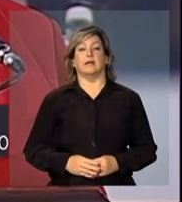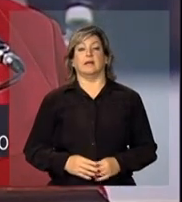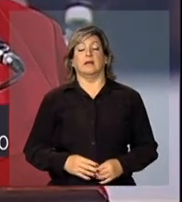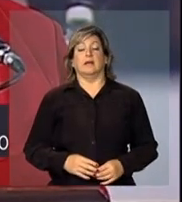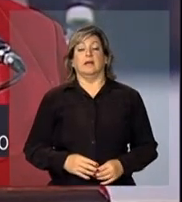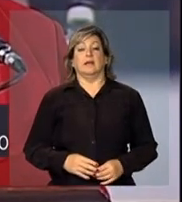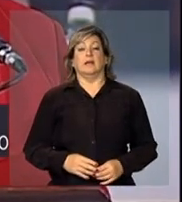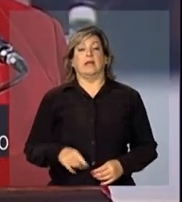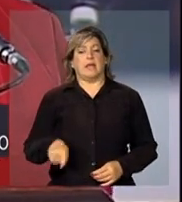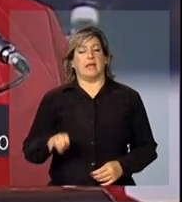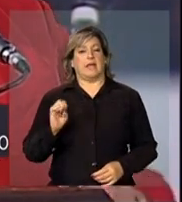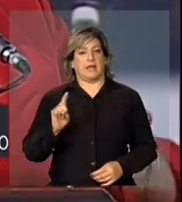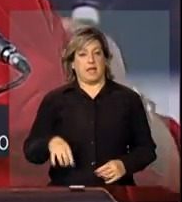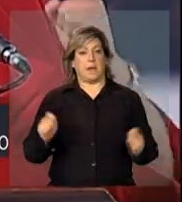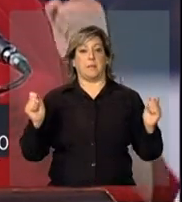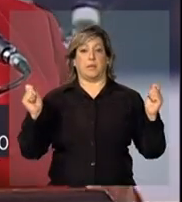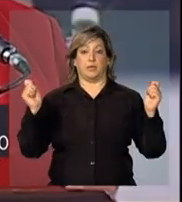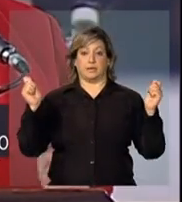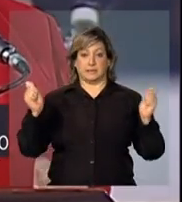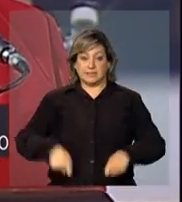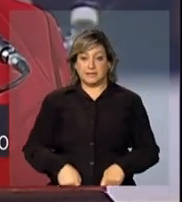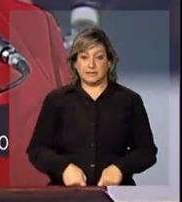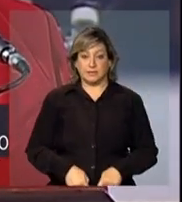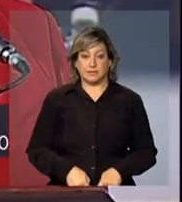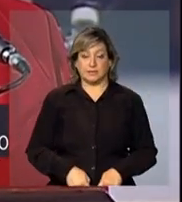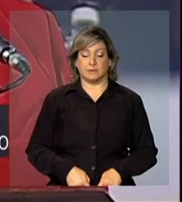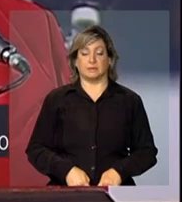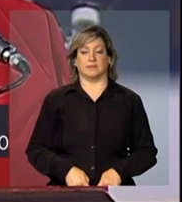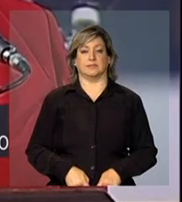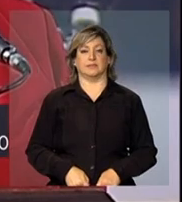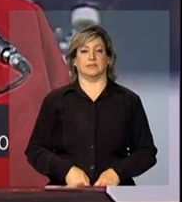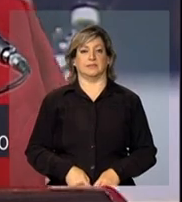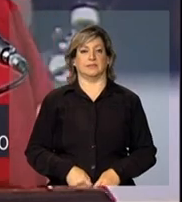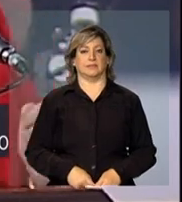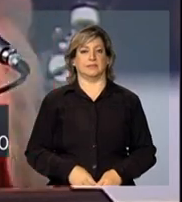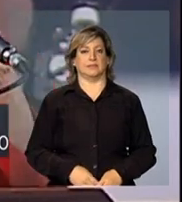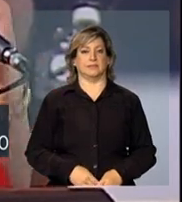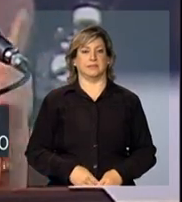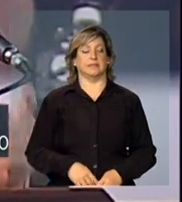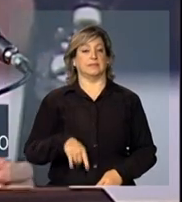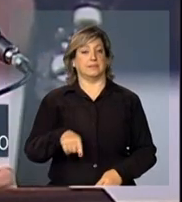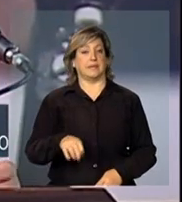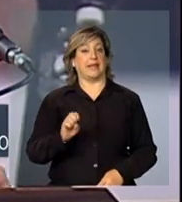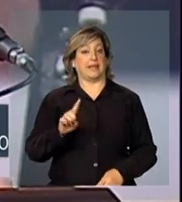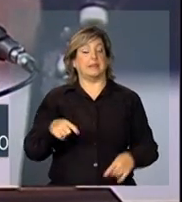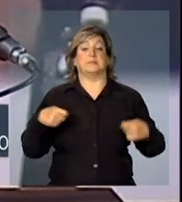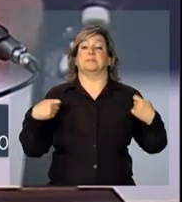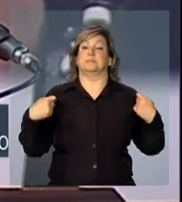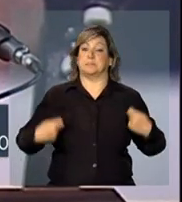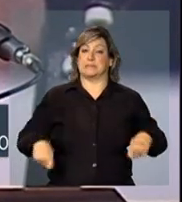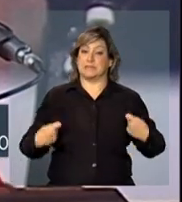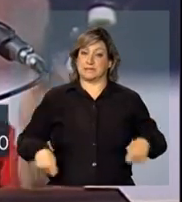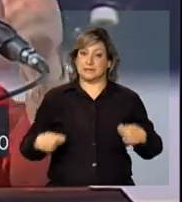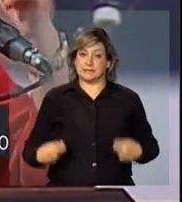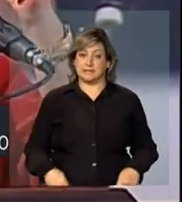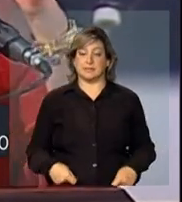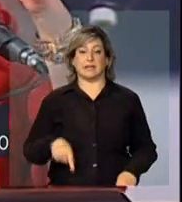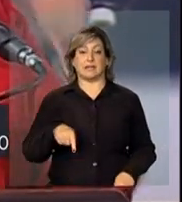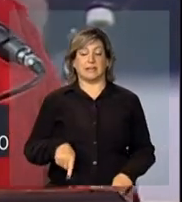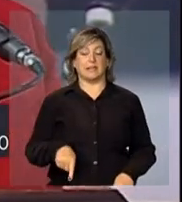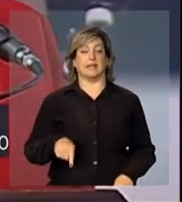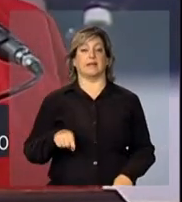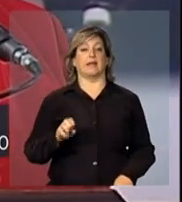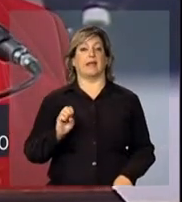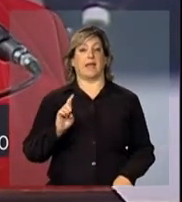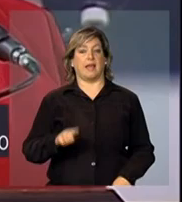é possível não só não é necessário Não só é